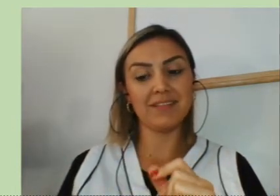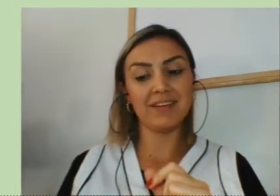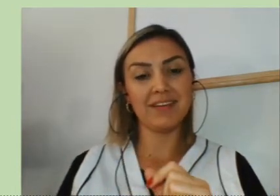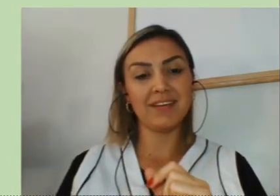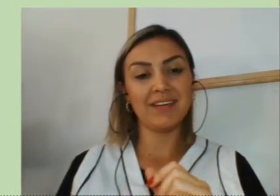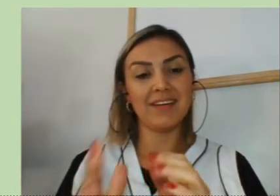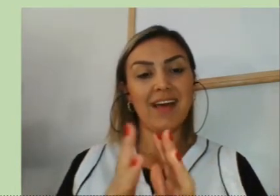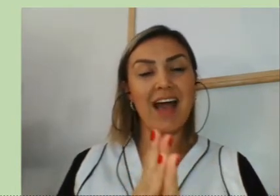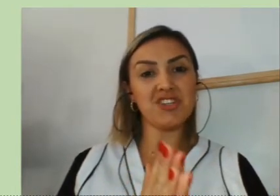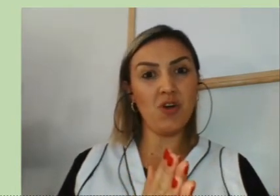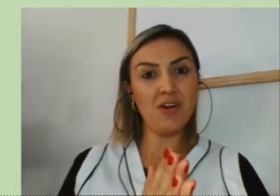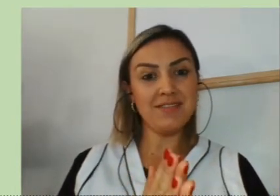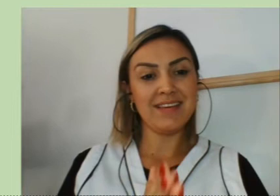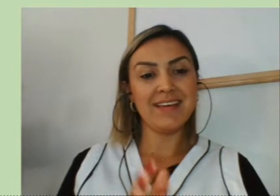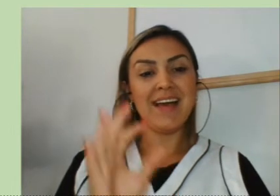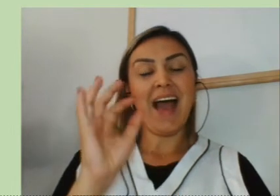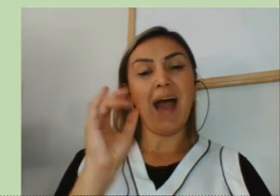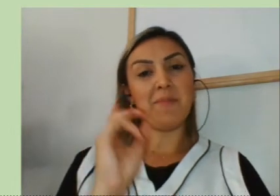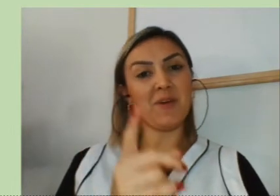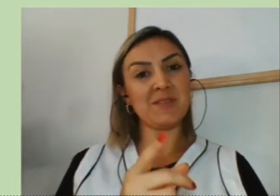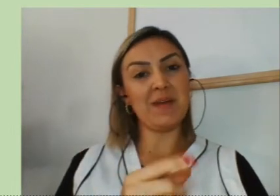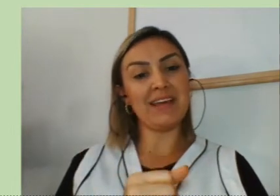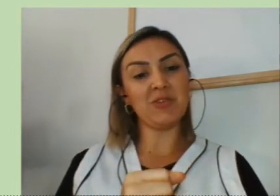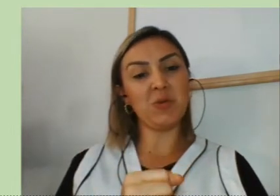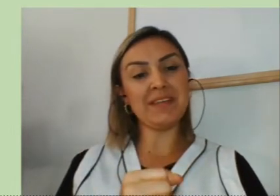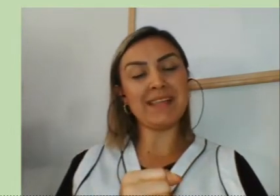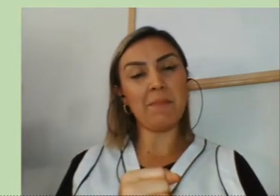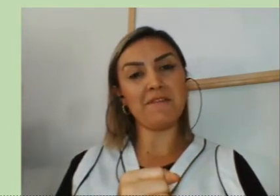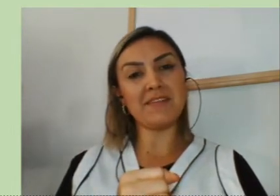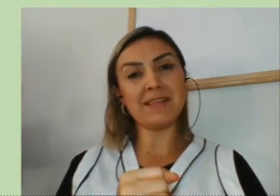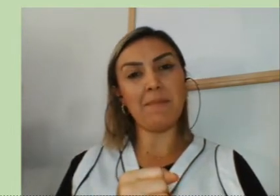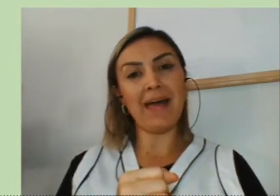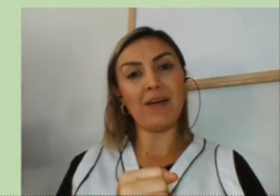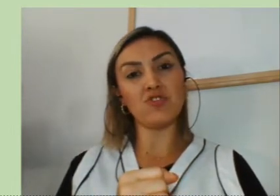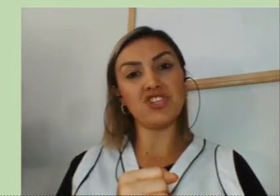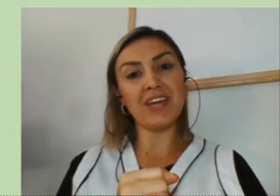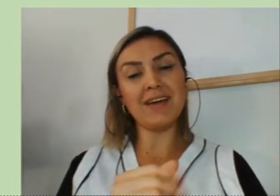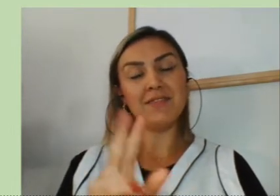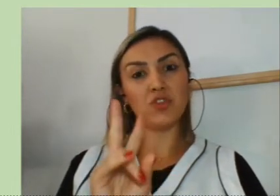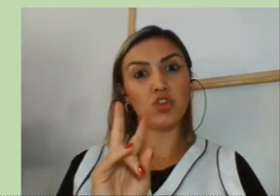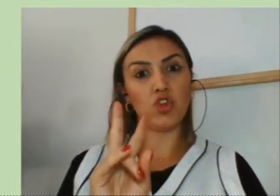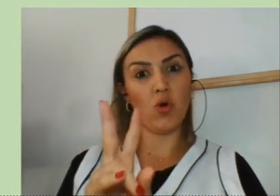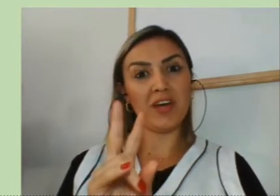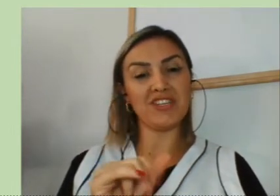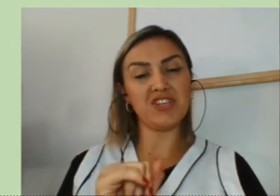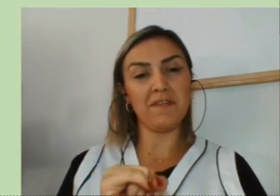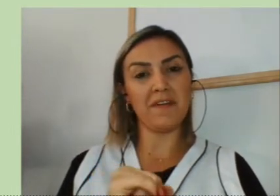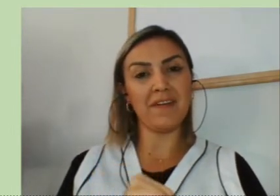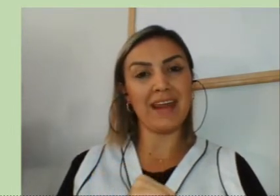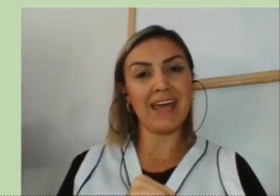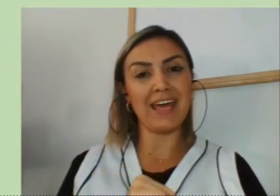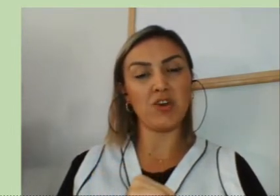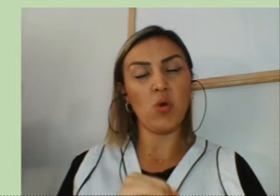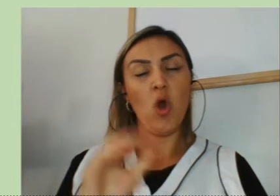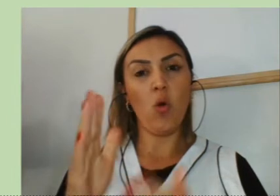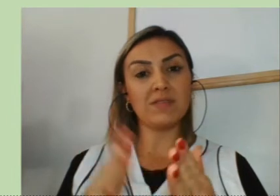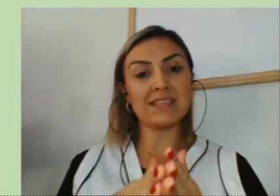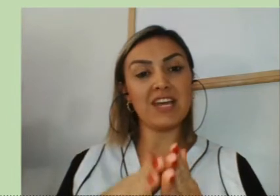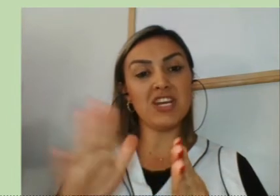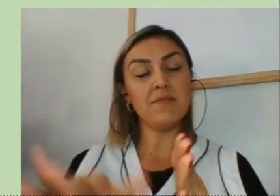medidor. Achou? A próxima leitura está prevista para o dia 2